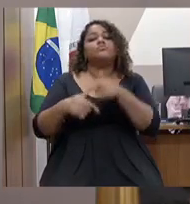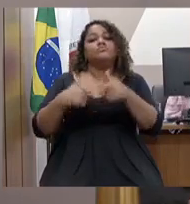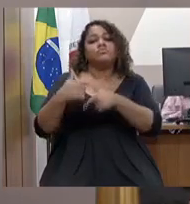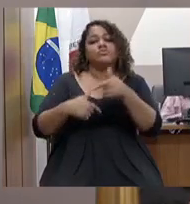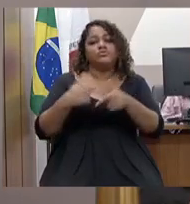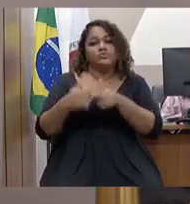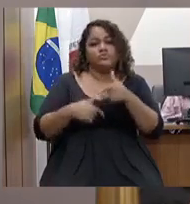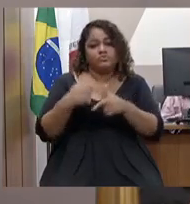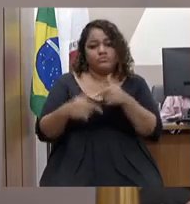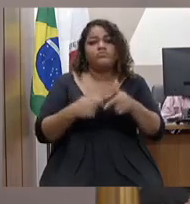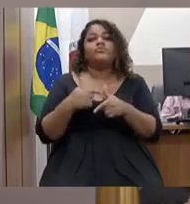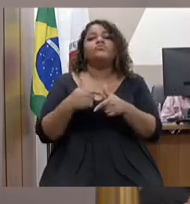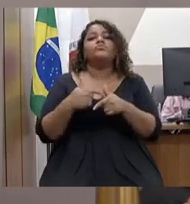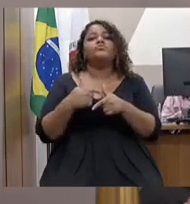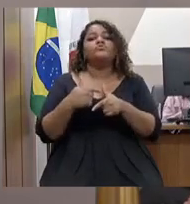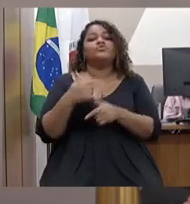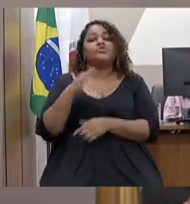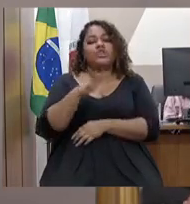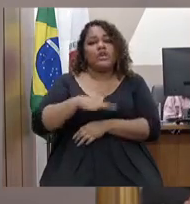de Varginha